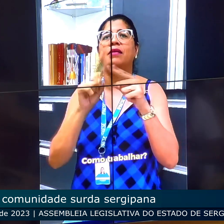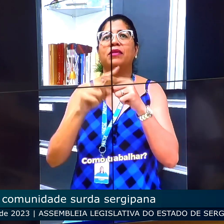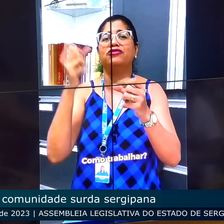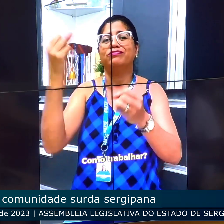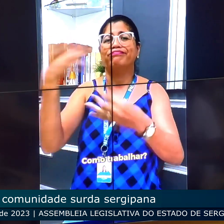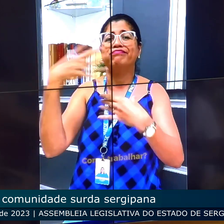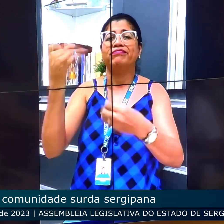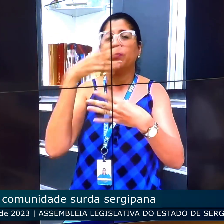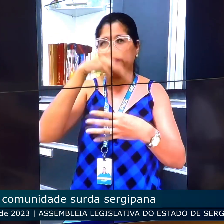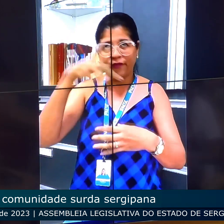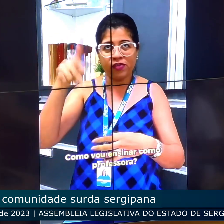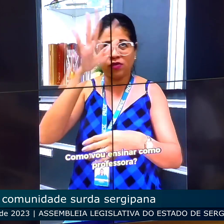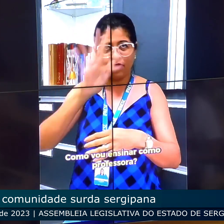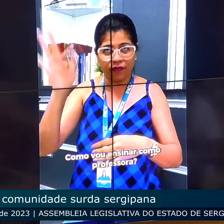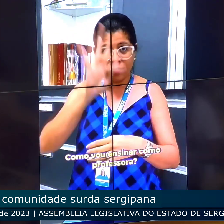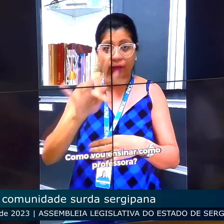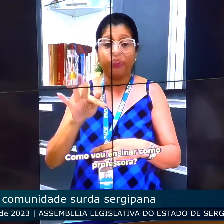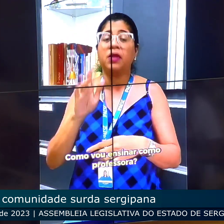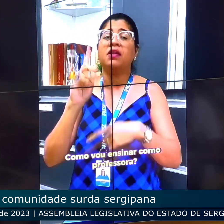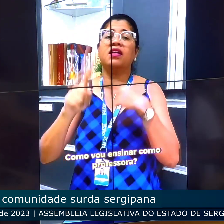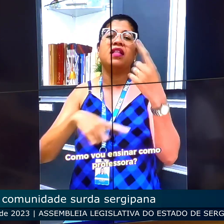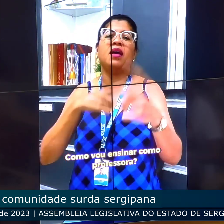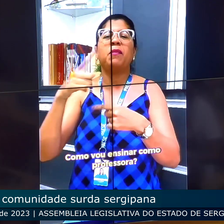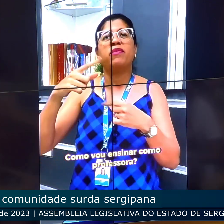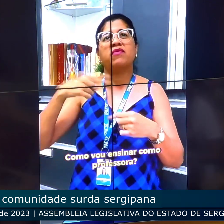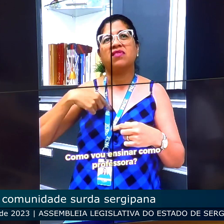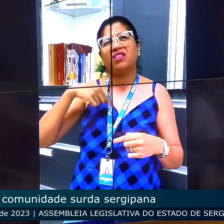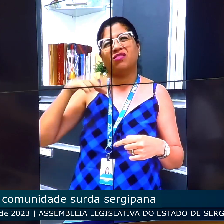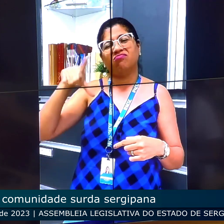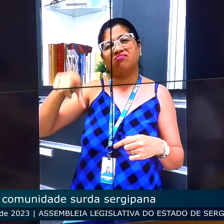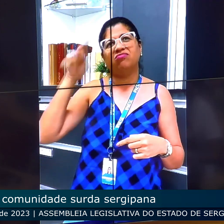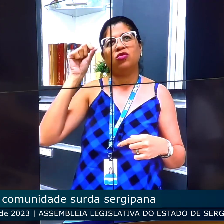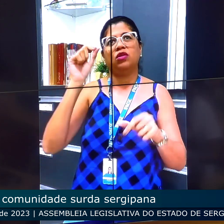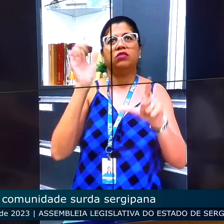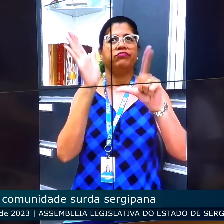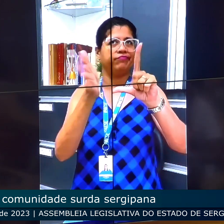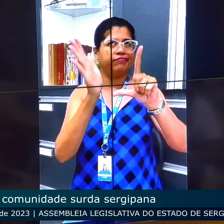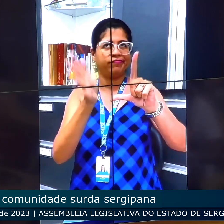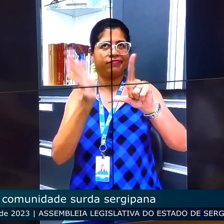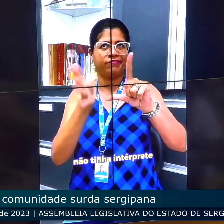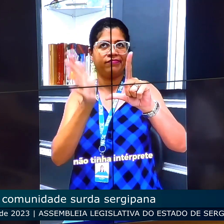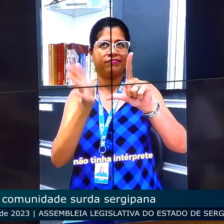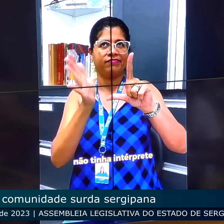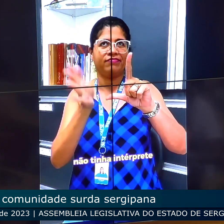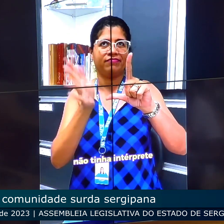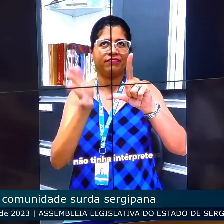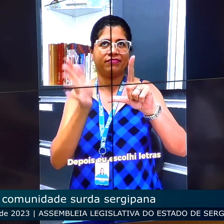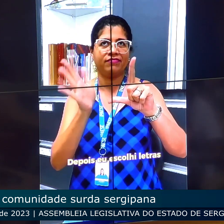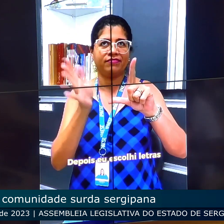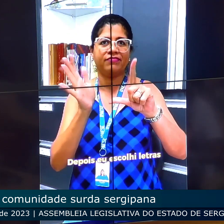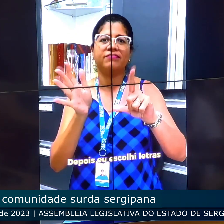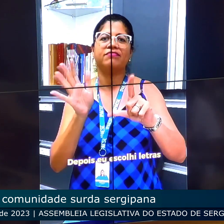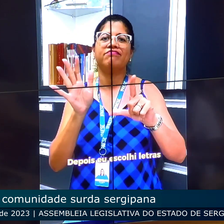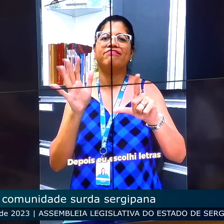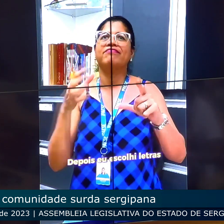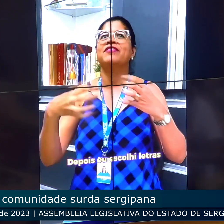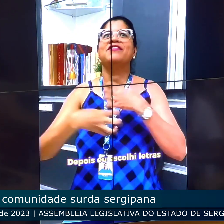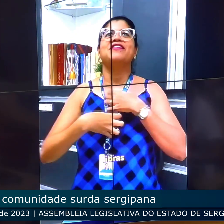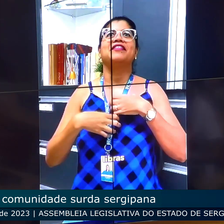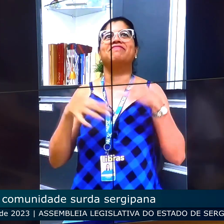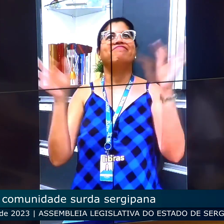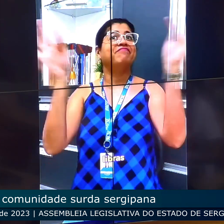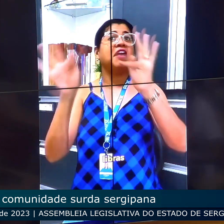Como trabalhar? Como eu vou ensinar como professora? Não tinha intérprete. Aí depois eu escolhi